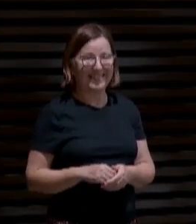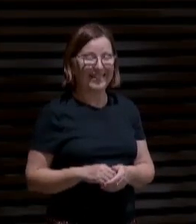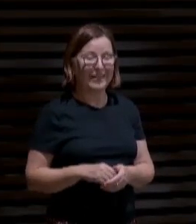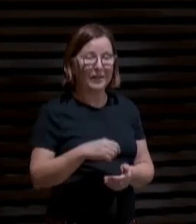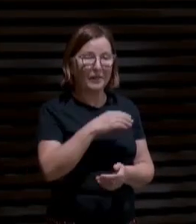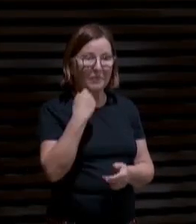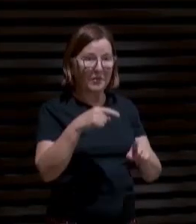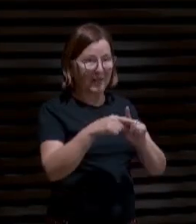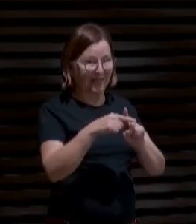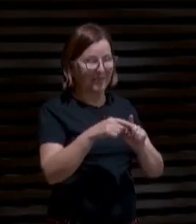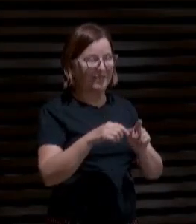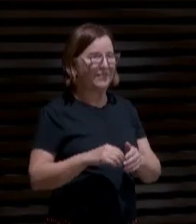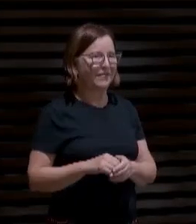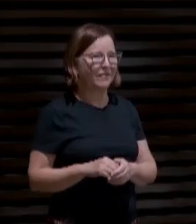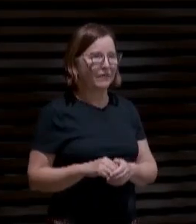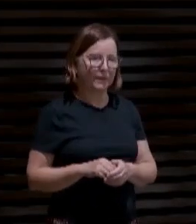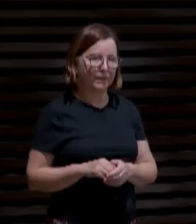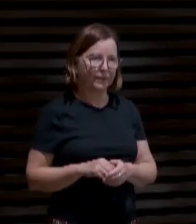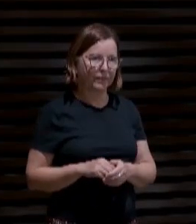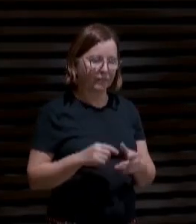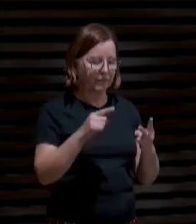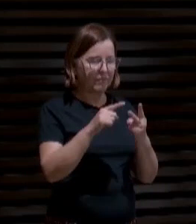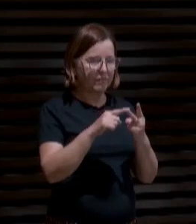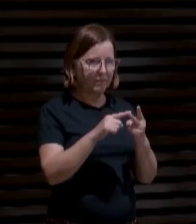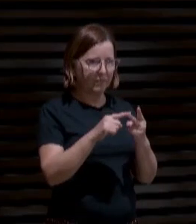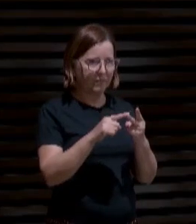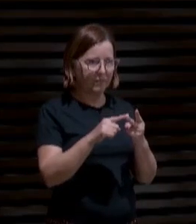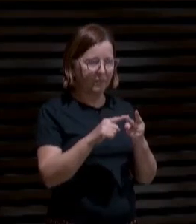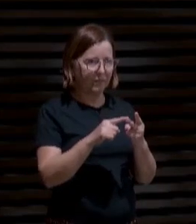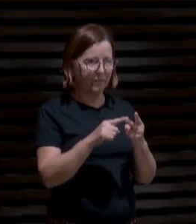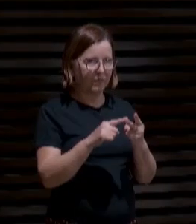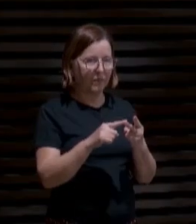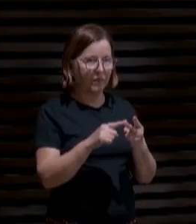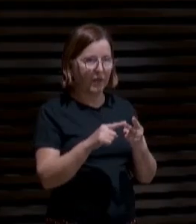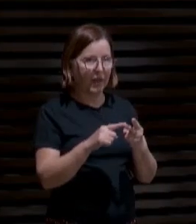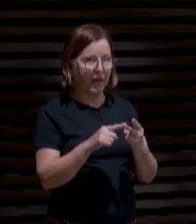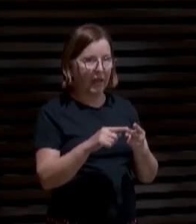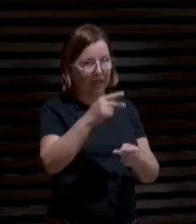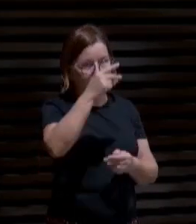Segundo ponto, é uma forma em que o condenado perde todo o seu